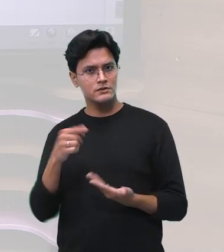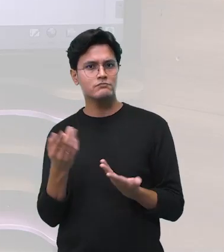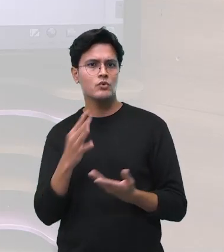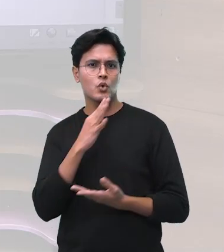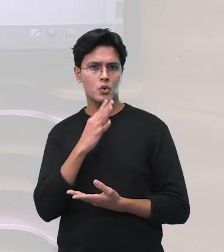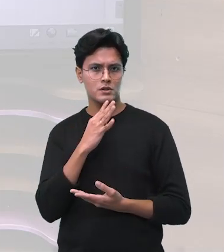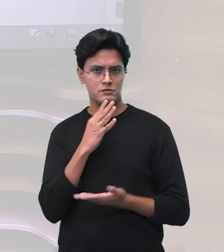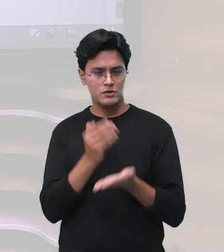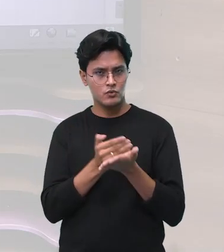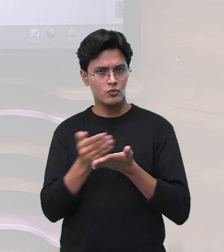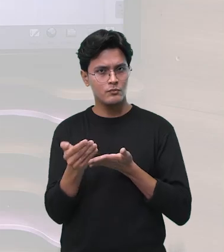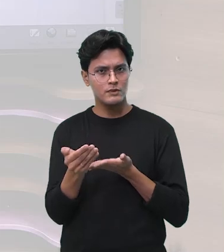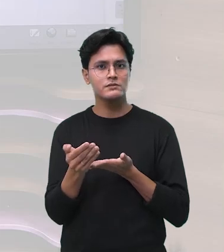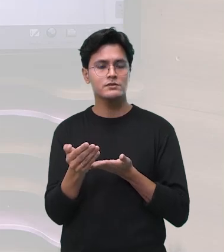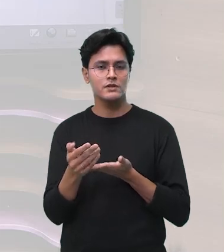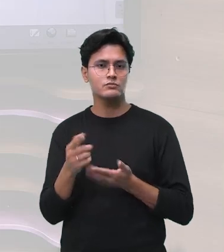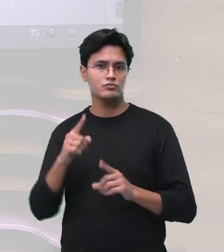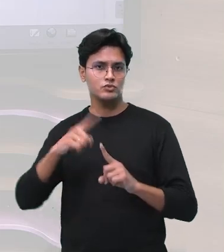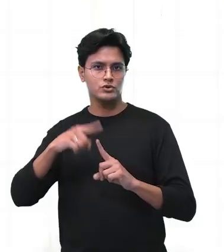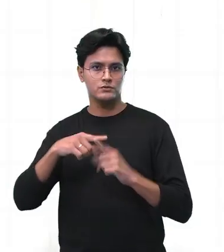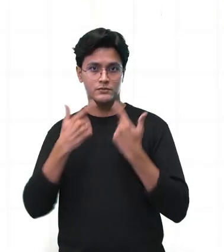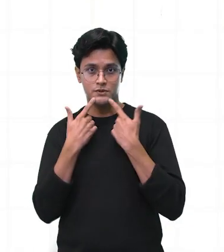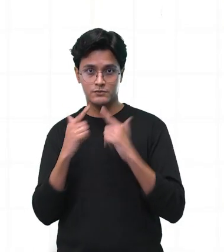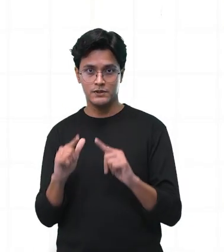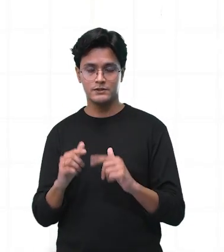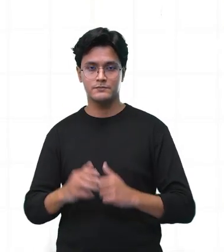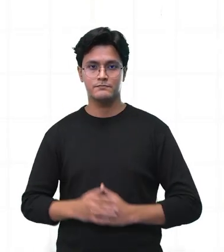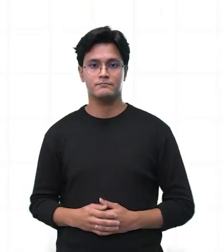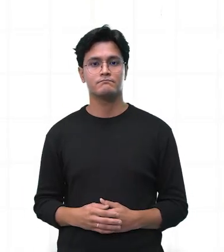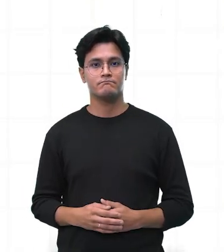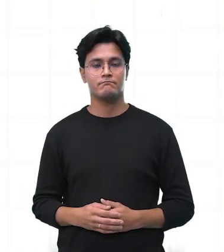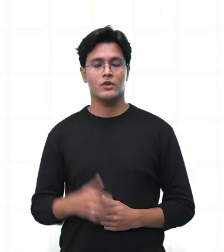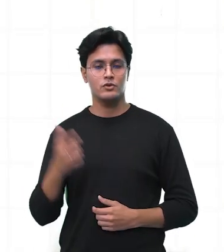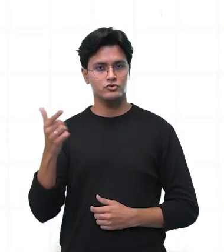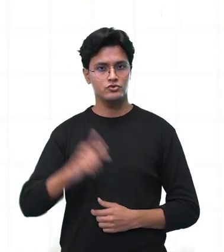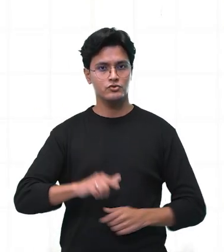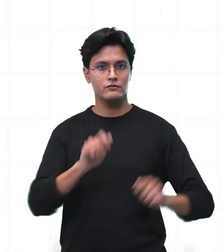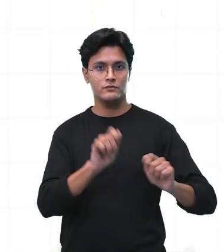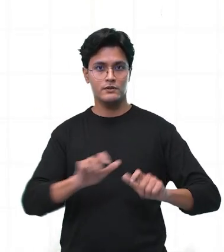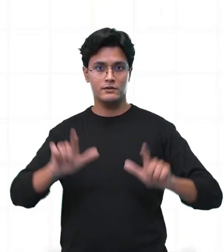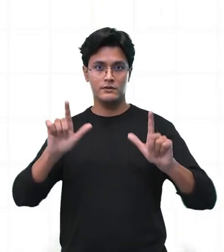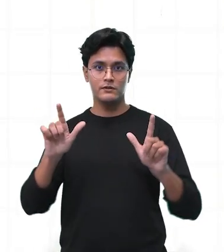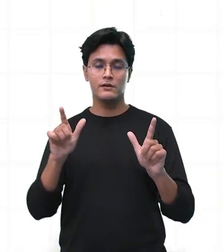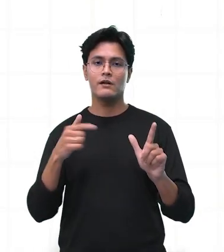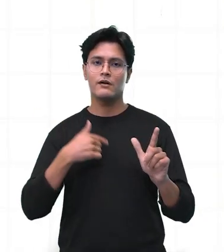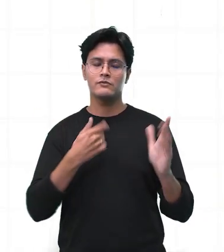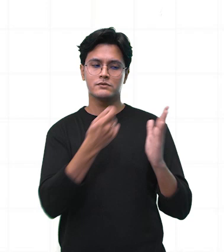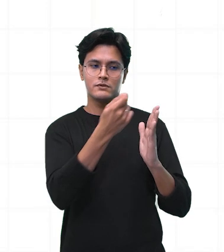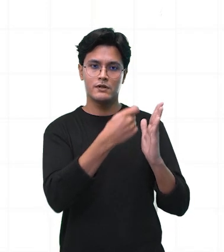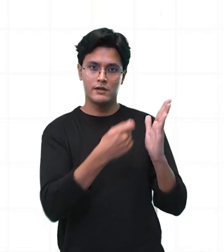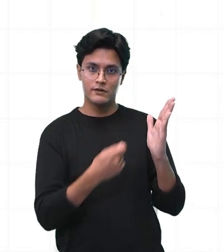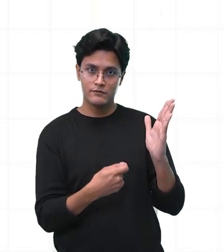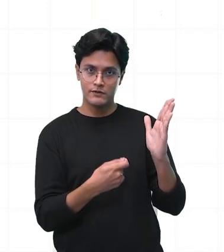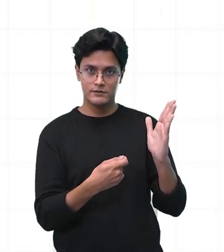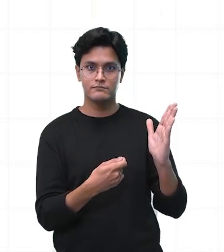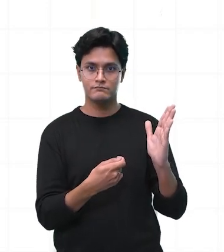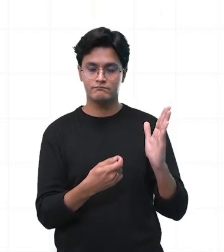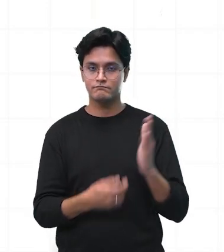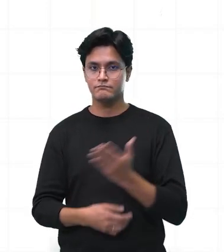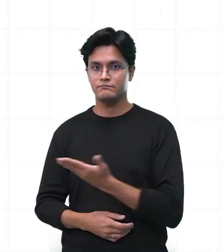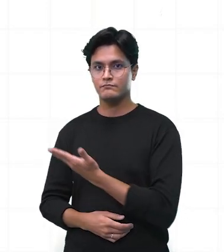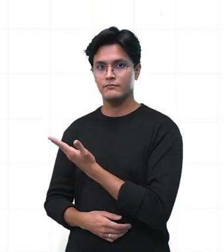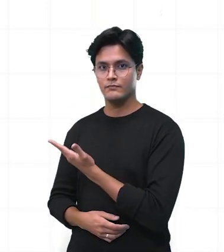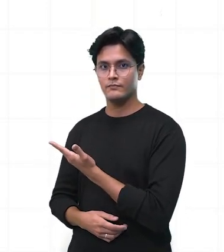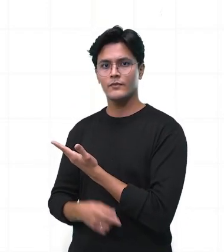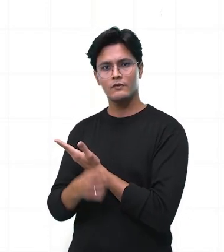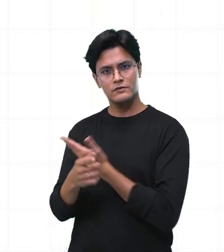familiarizar com esse tipo de linguagem. Vamos voltar então aqui à nossa cartela? Vou escrever aqui para vocês, para que vocês possam fazer